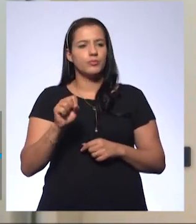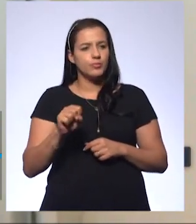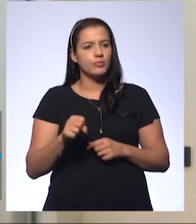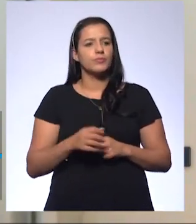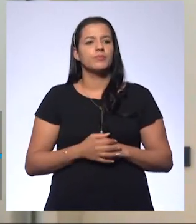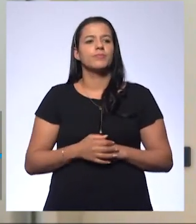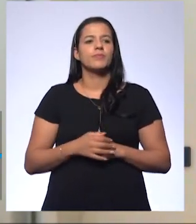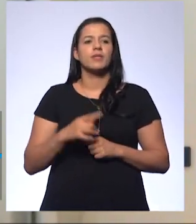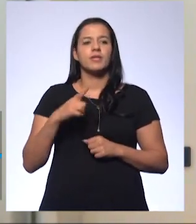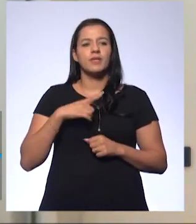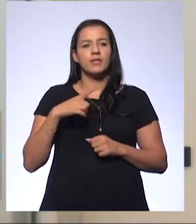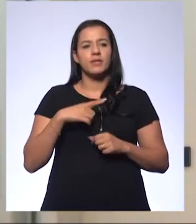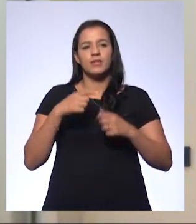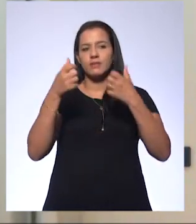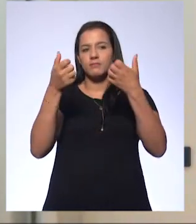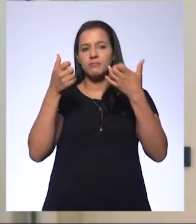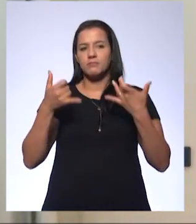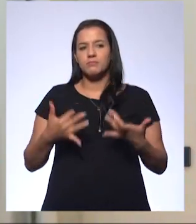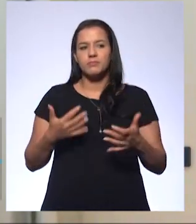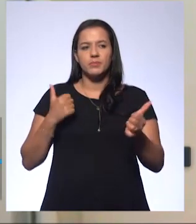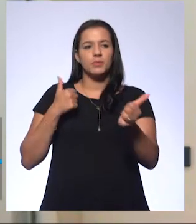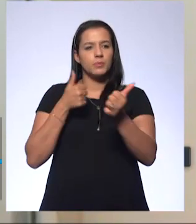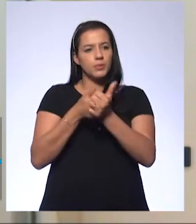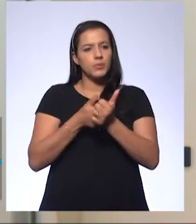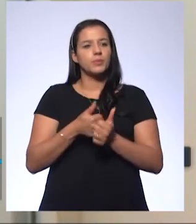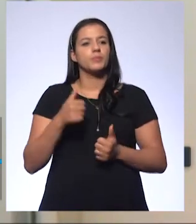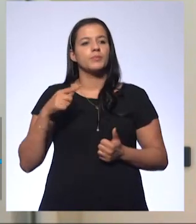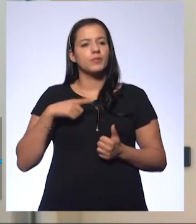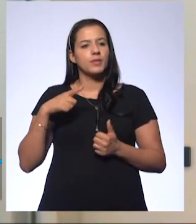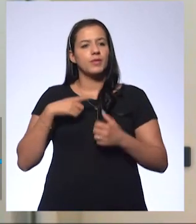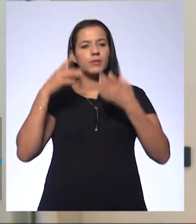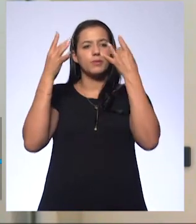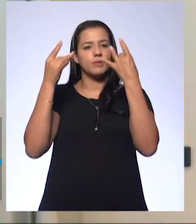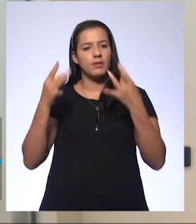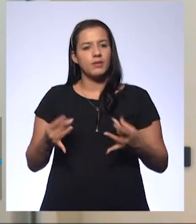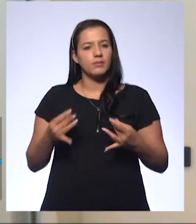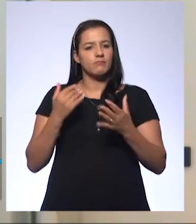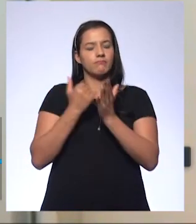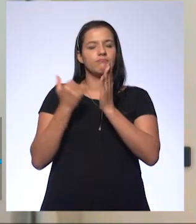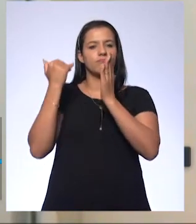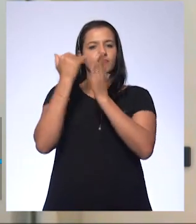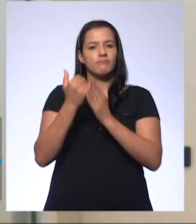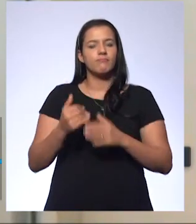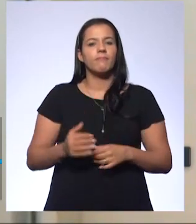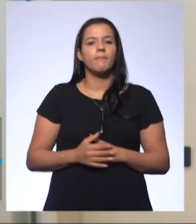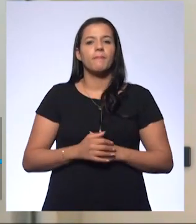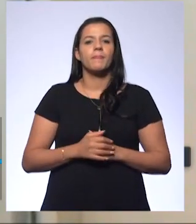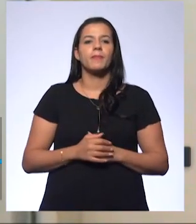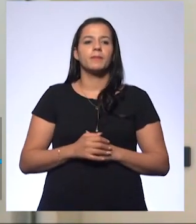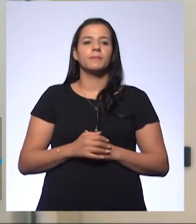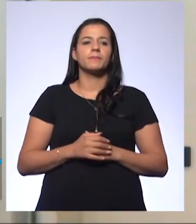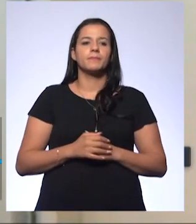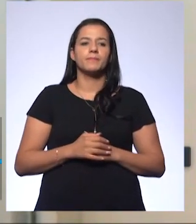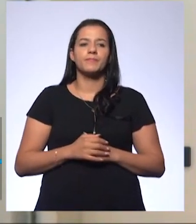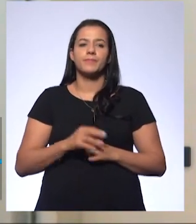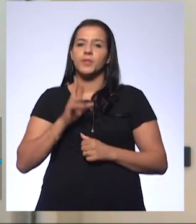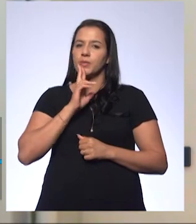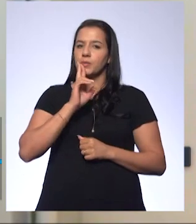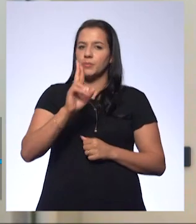aparecem alguns detalhes a mais, né? Eles colocam lá a parte dos isótonos, isóbaros,